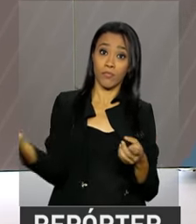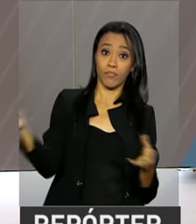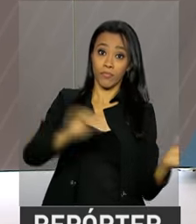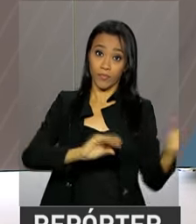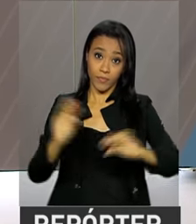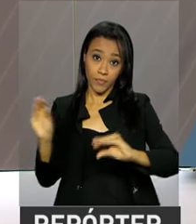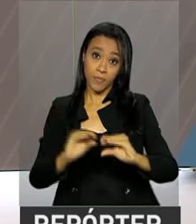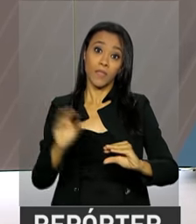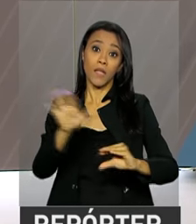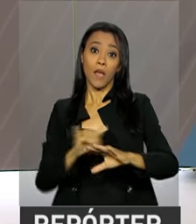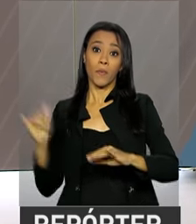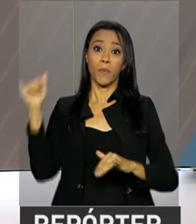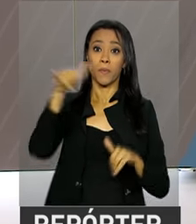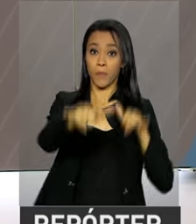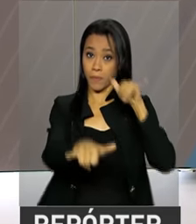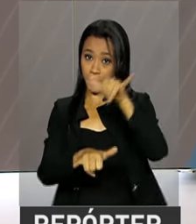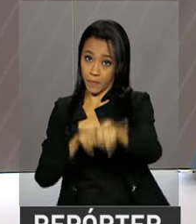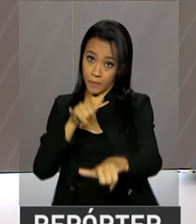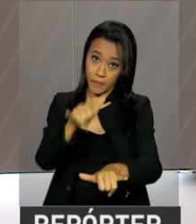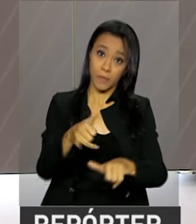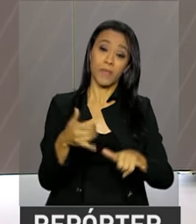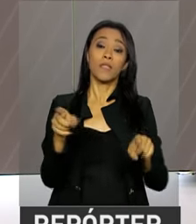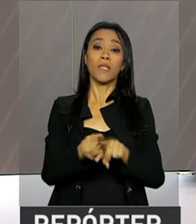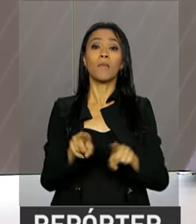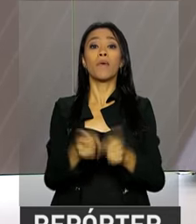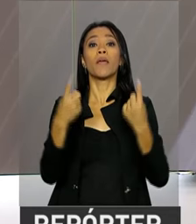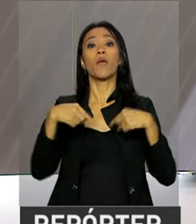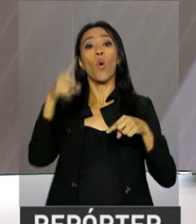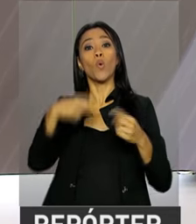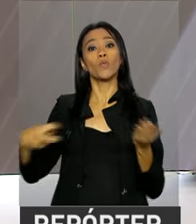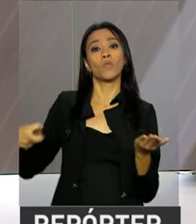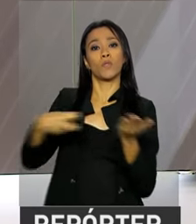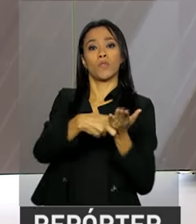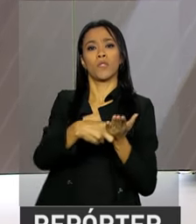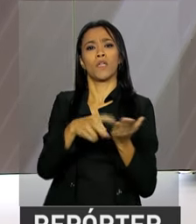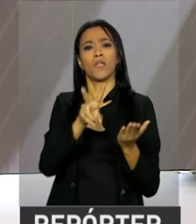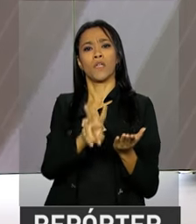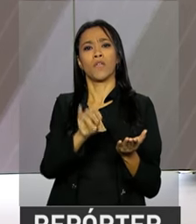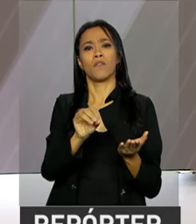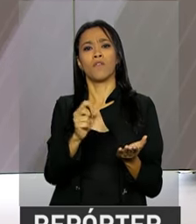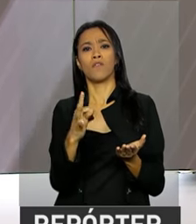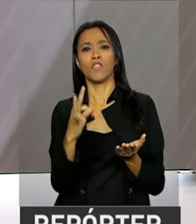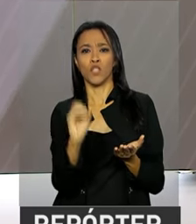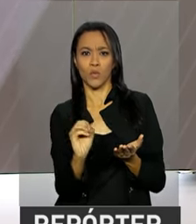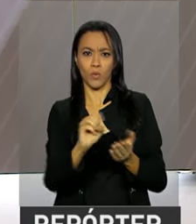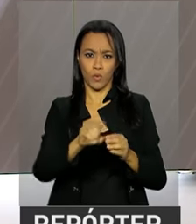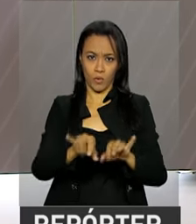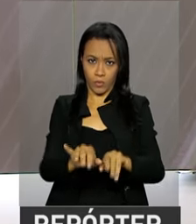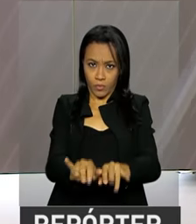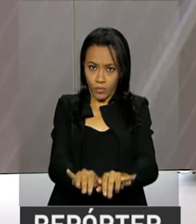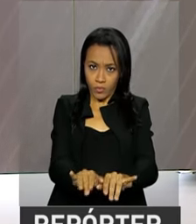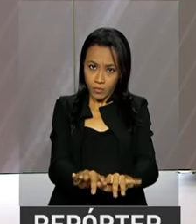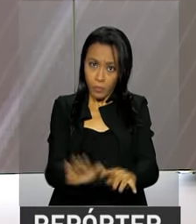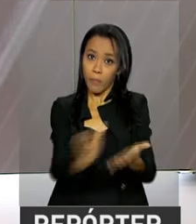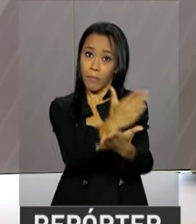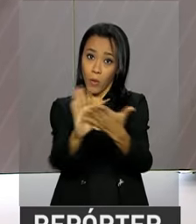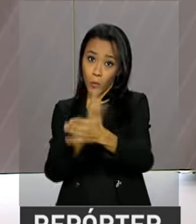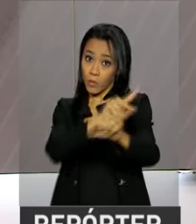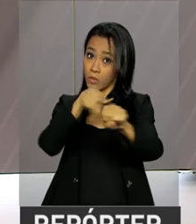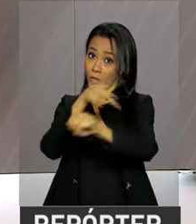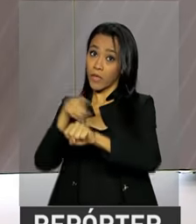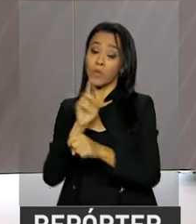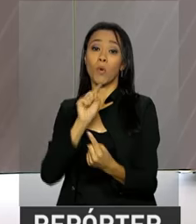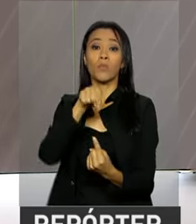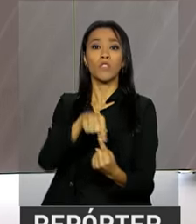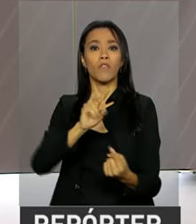empresas aéreas. O Ministério também propõe a concessão de vistos eletrônicos para turistas de alguns países. A meta é dobrar